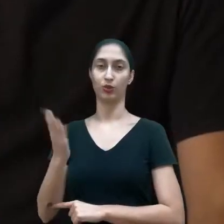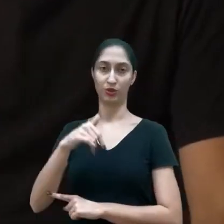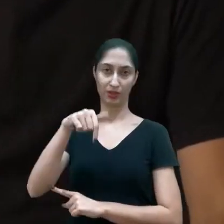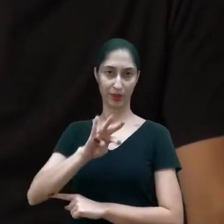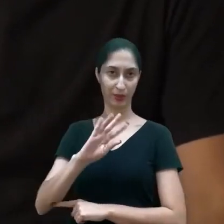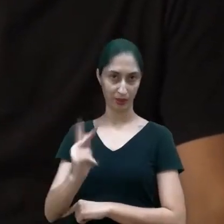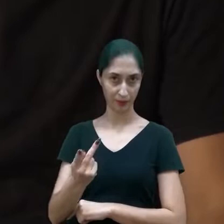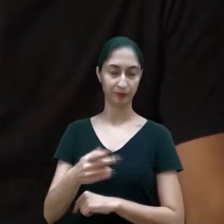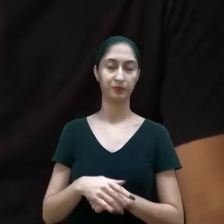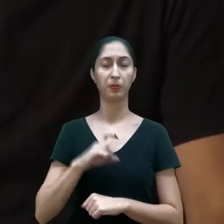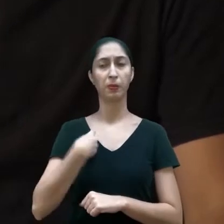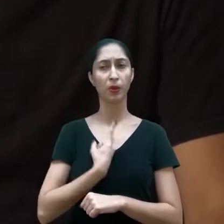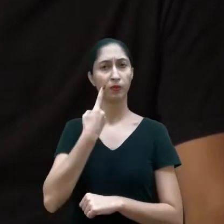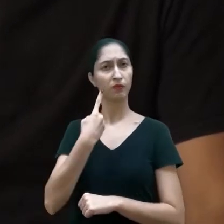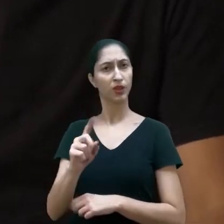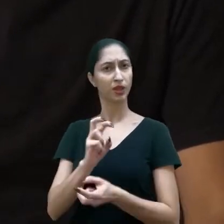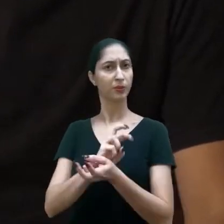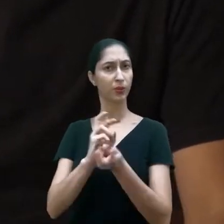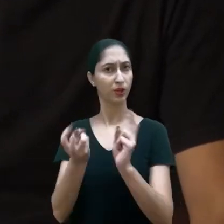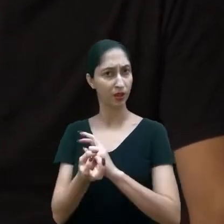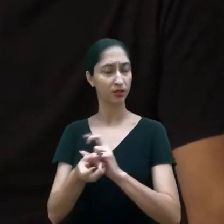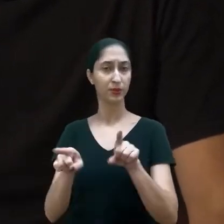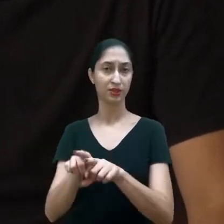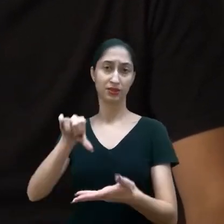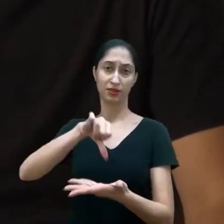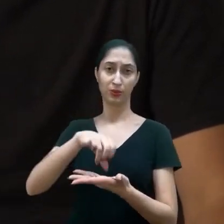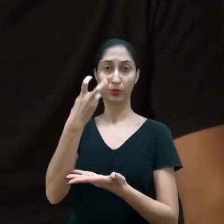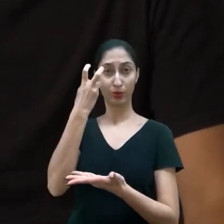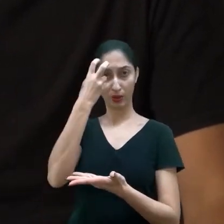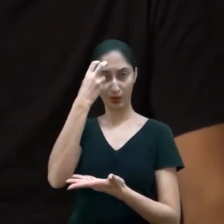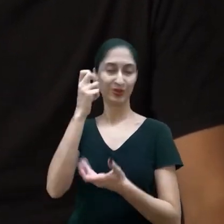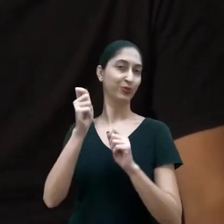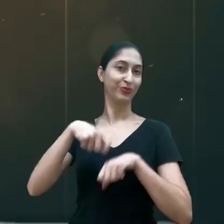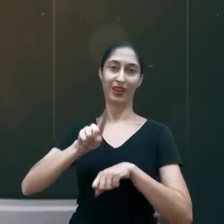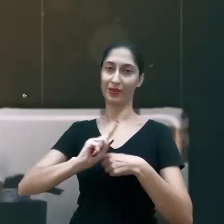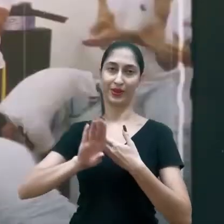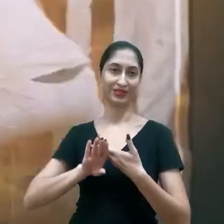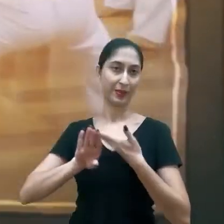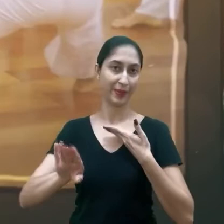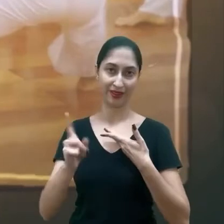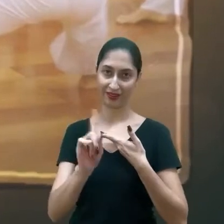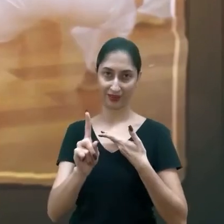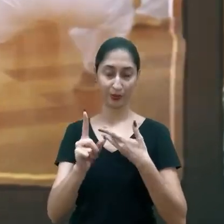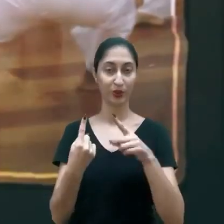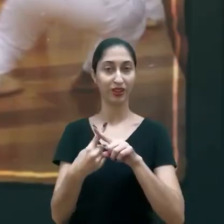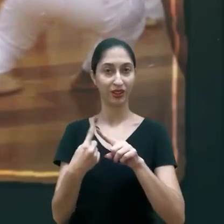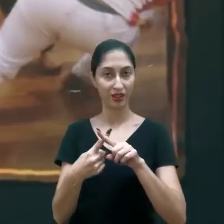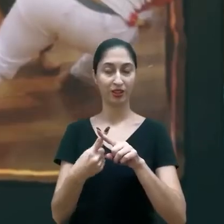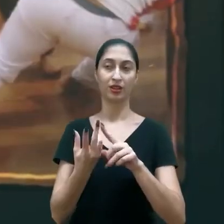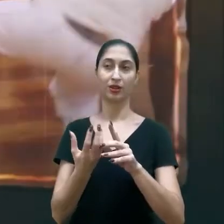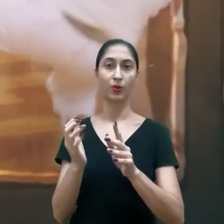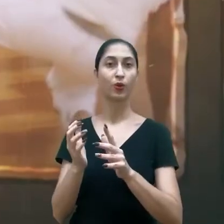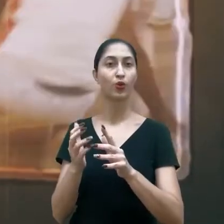Então, se a gente pega aí a capoeira e os centros culturais, é quase que impossível dissociar a história de um e do outro. Eles nascem juntos,